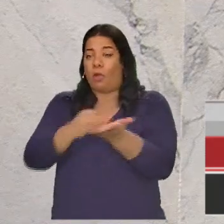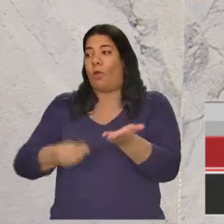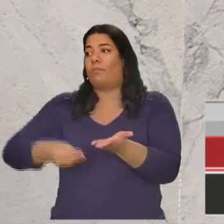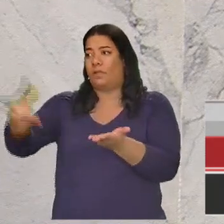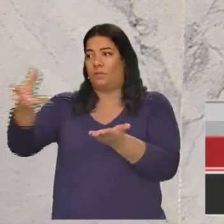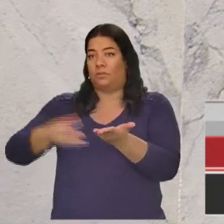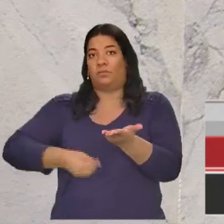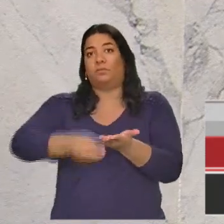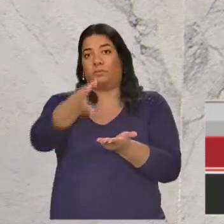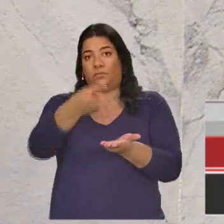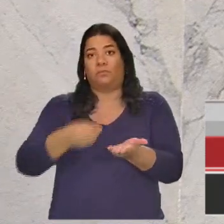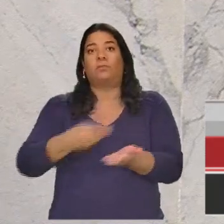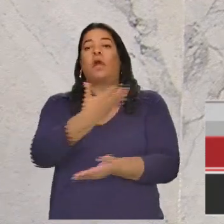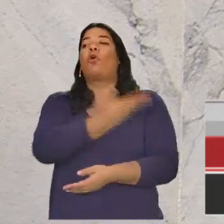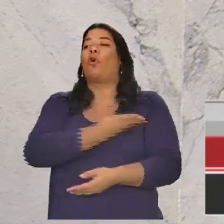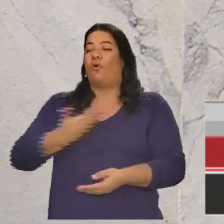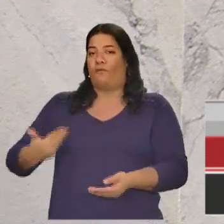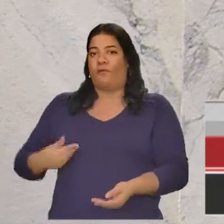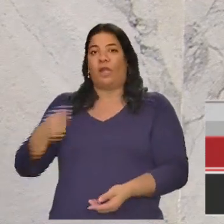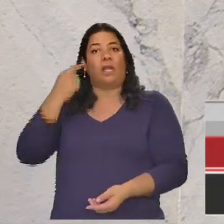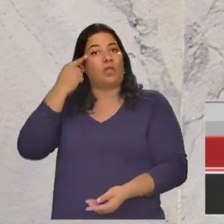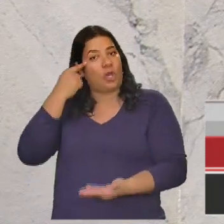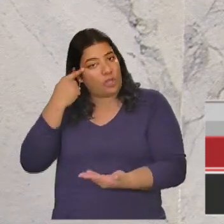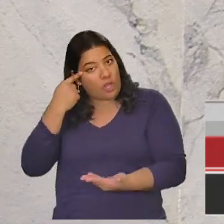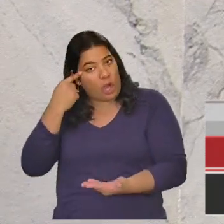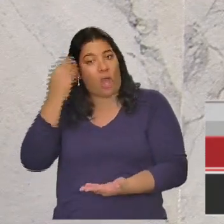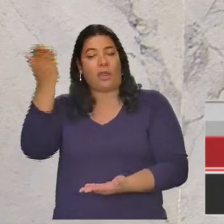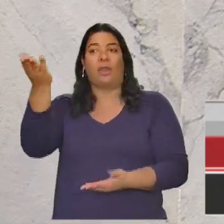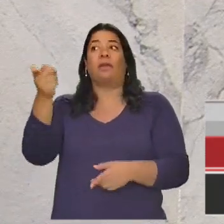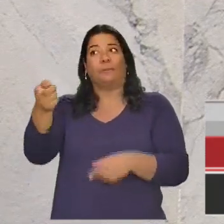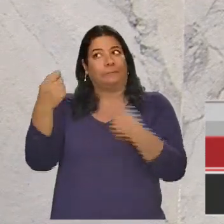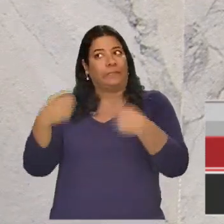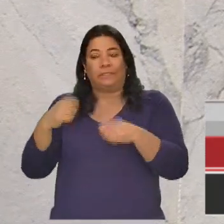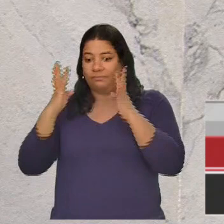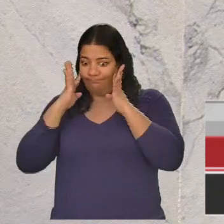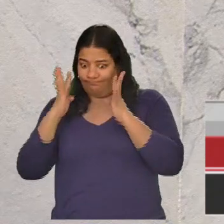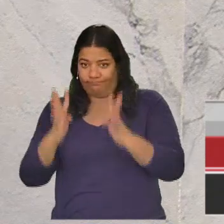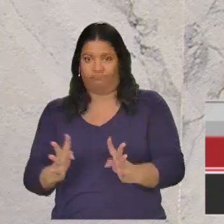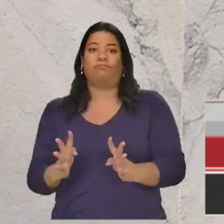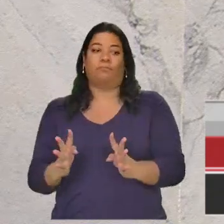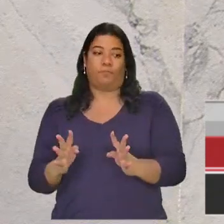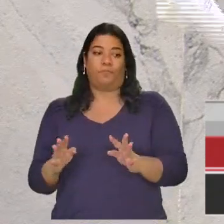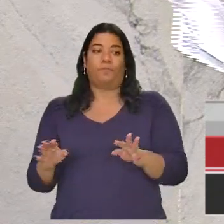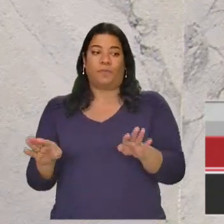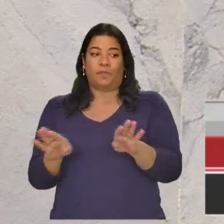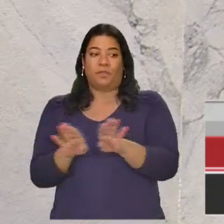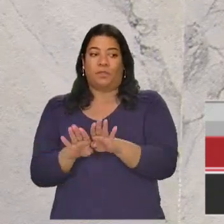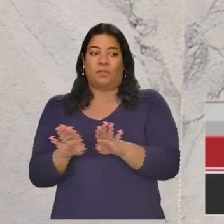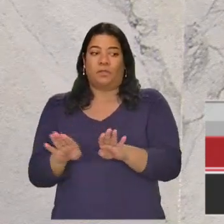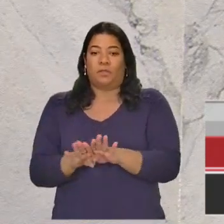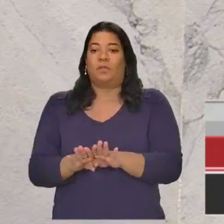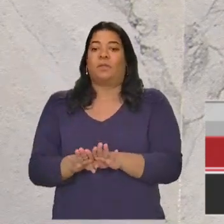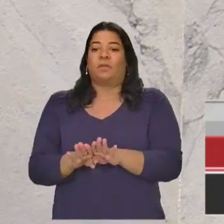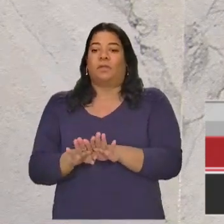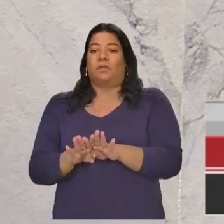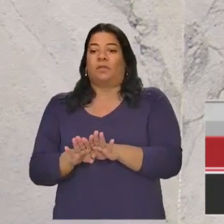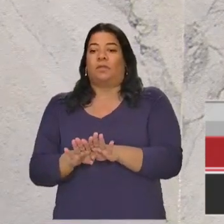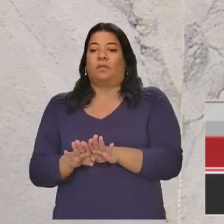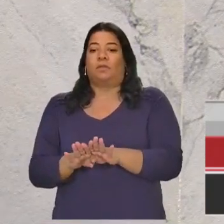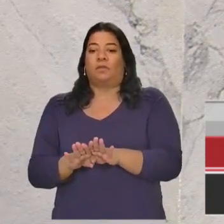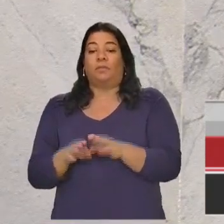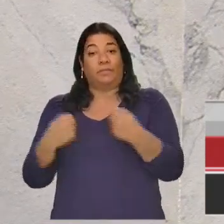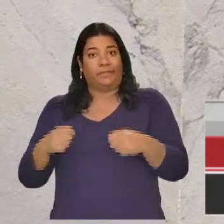o governador joão dória para que providências sejam tomadas e as reivindicações sejam é